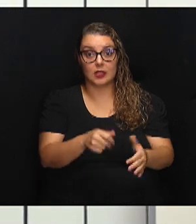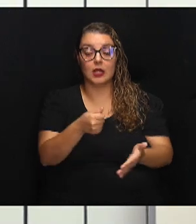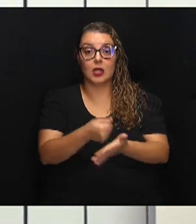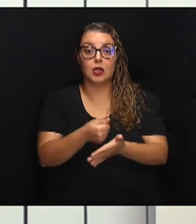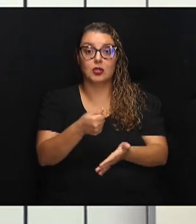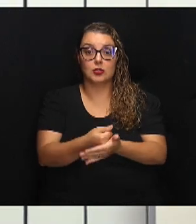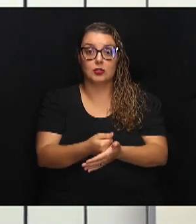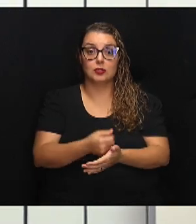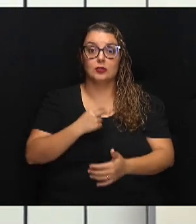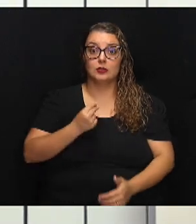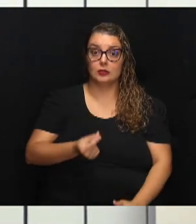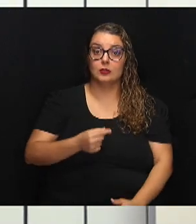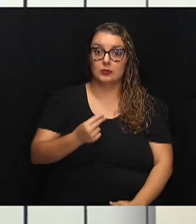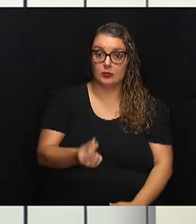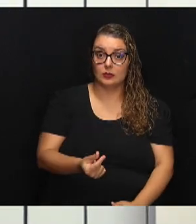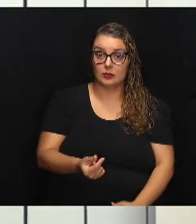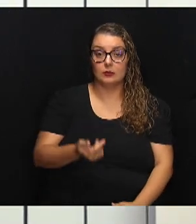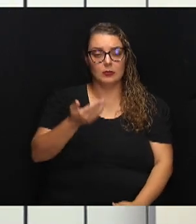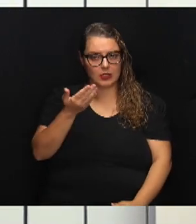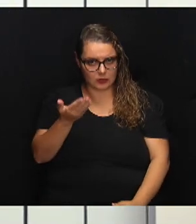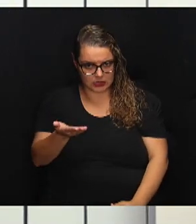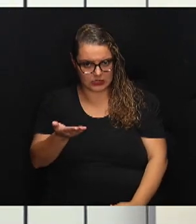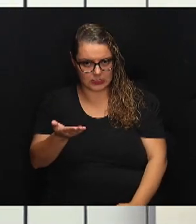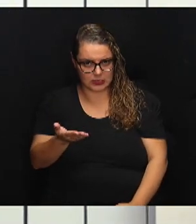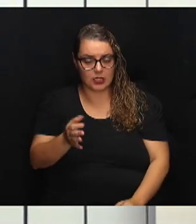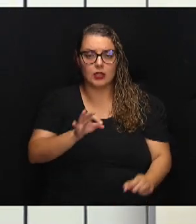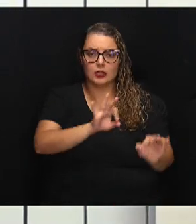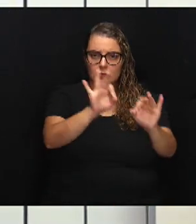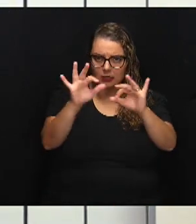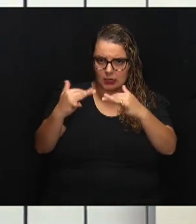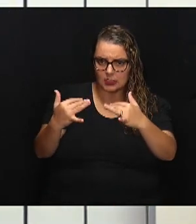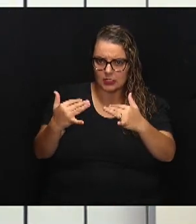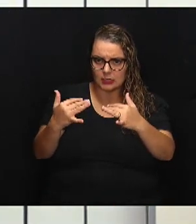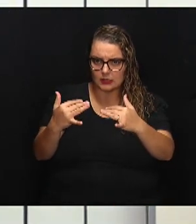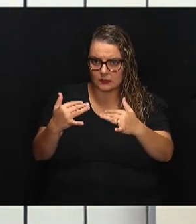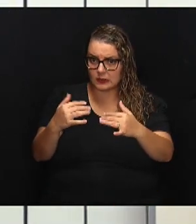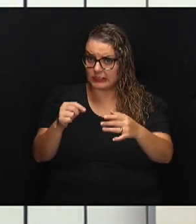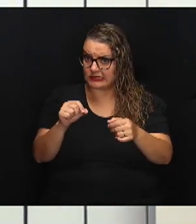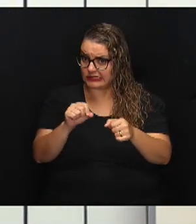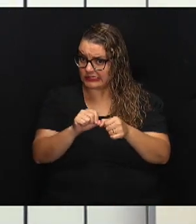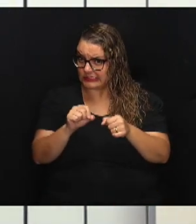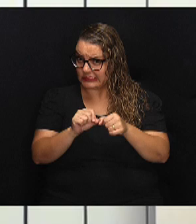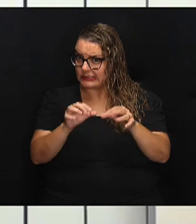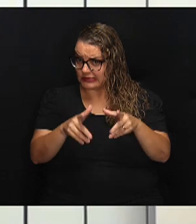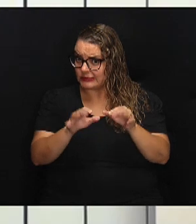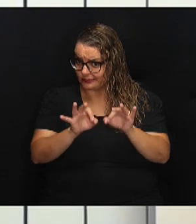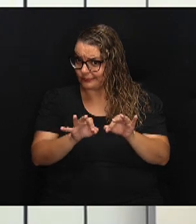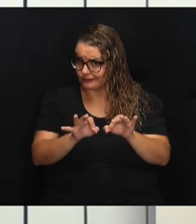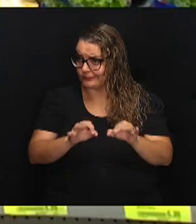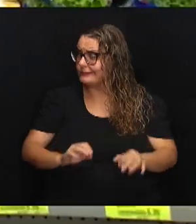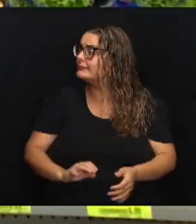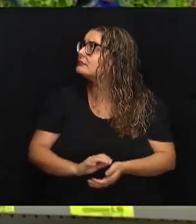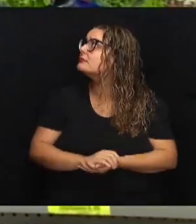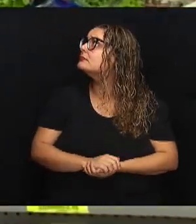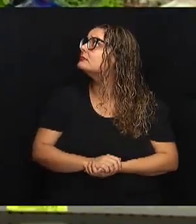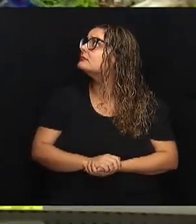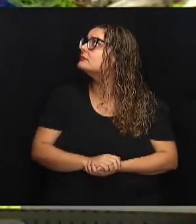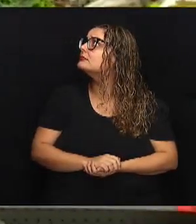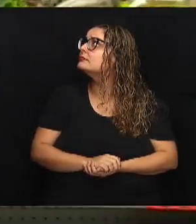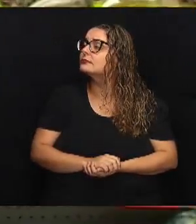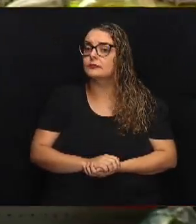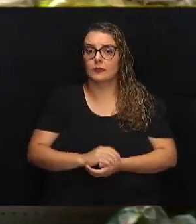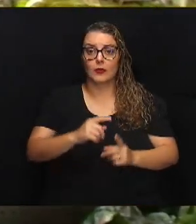a durabilidade. Para você que está nos assistindo, será que está fazendo tudo certinho? Com a alta